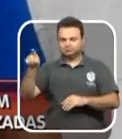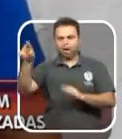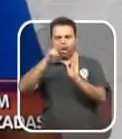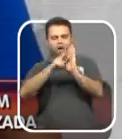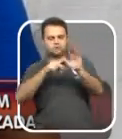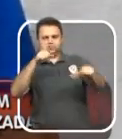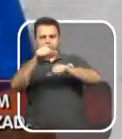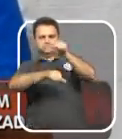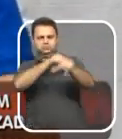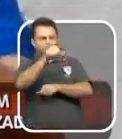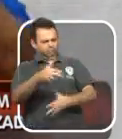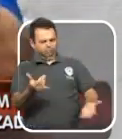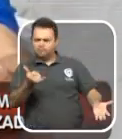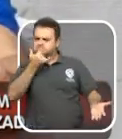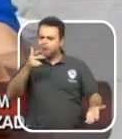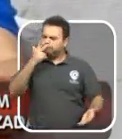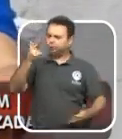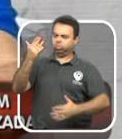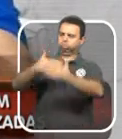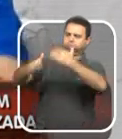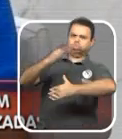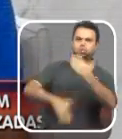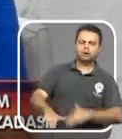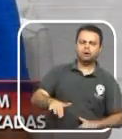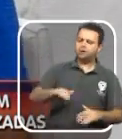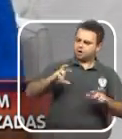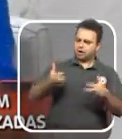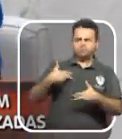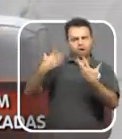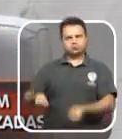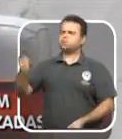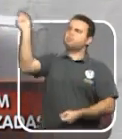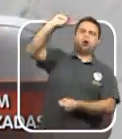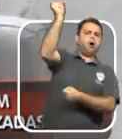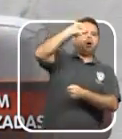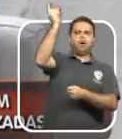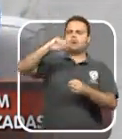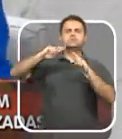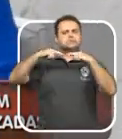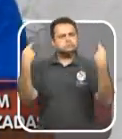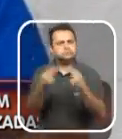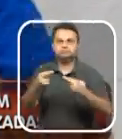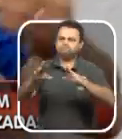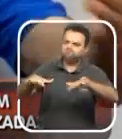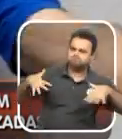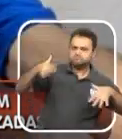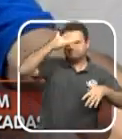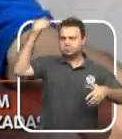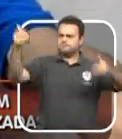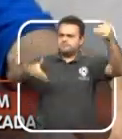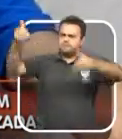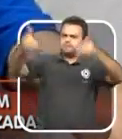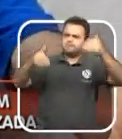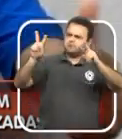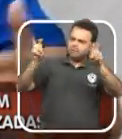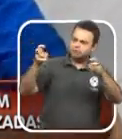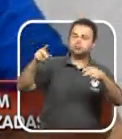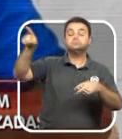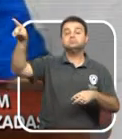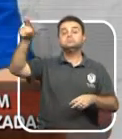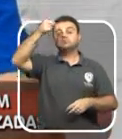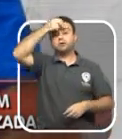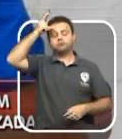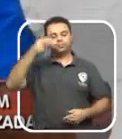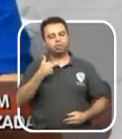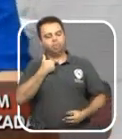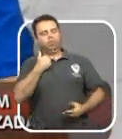pelas pessoas. Tem um problema na área da educação. Então, aí aciona a comissão de educação, ou o vereador vai falar com o secretário.